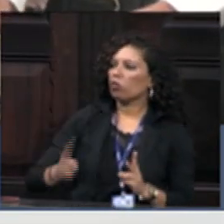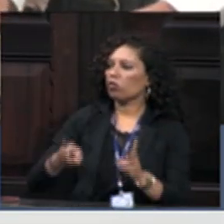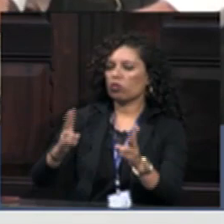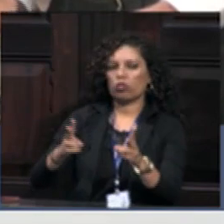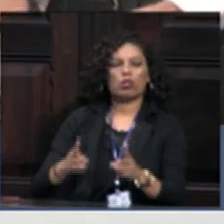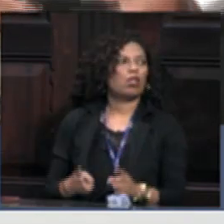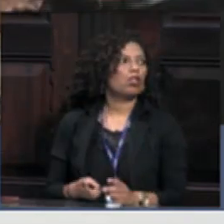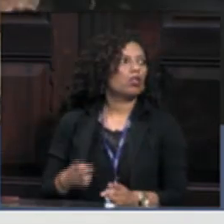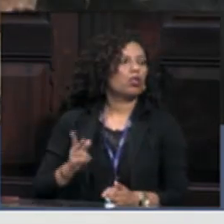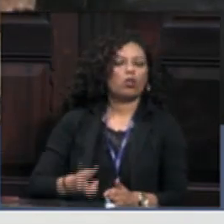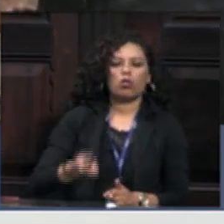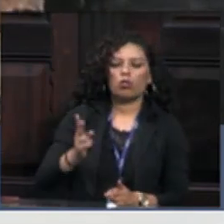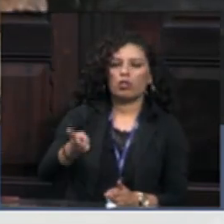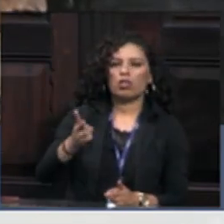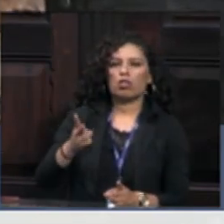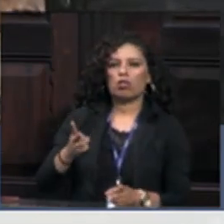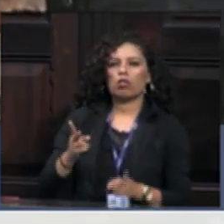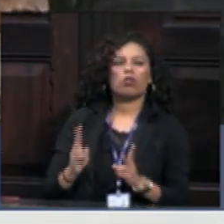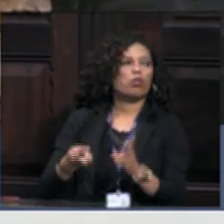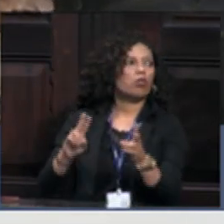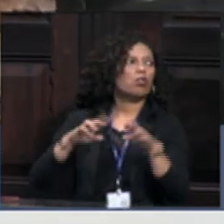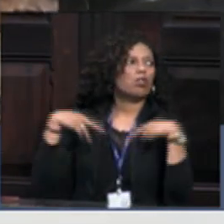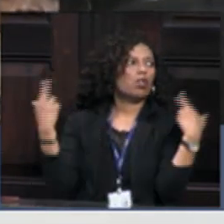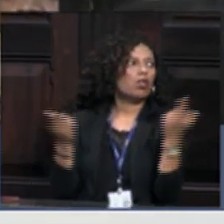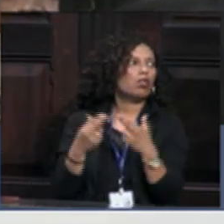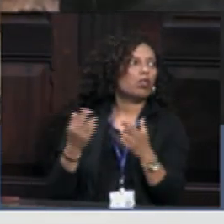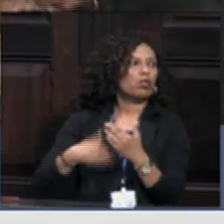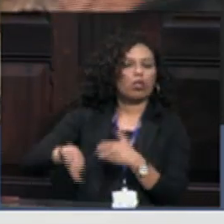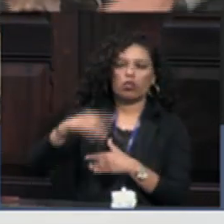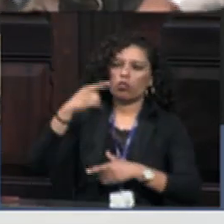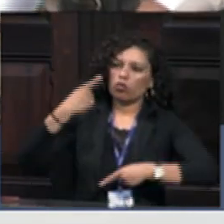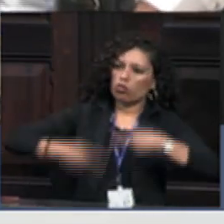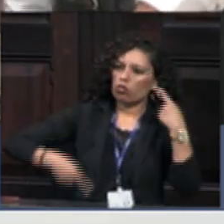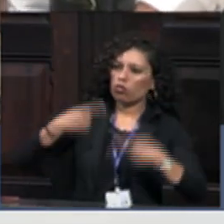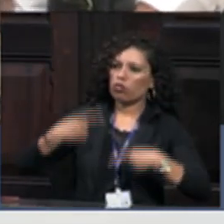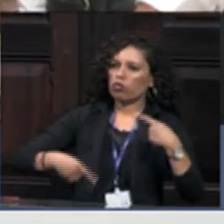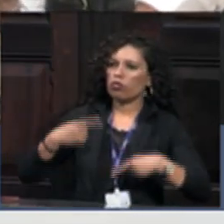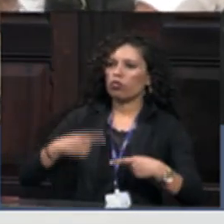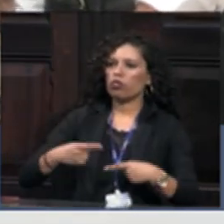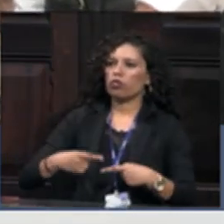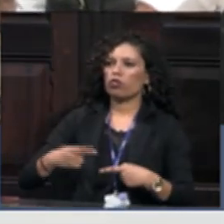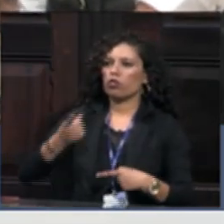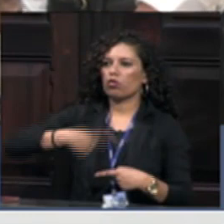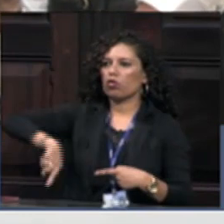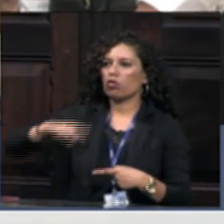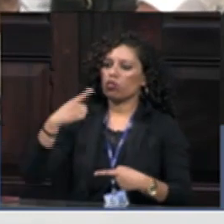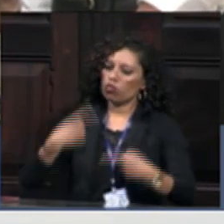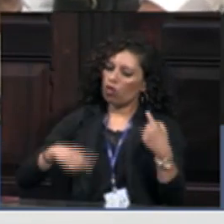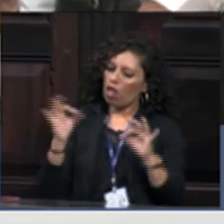Dando sequência à pauta, vamos escolher pareceres e discutir as matérias ainda não discutidas.